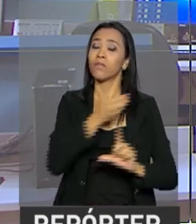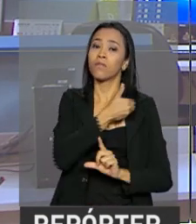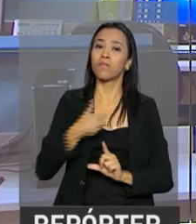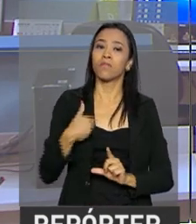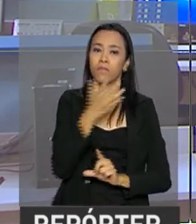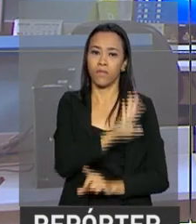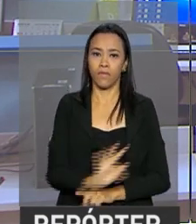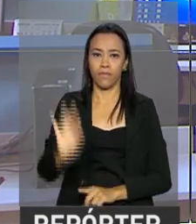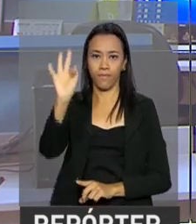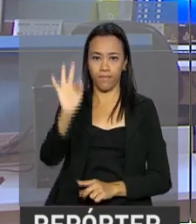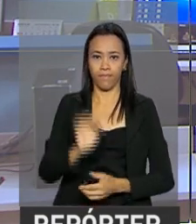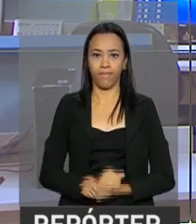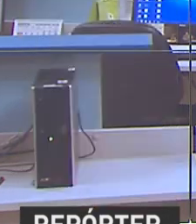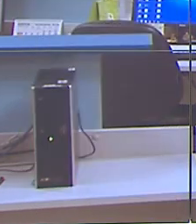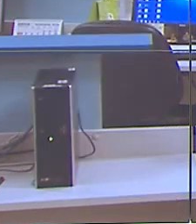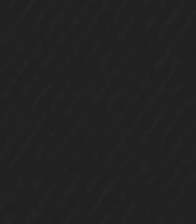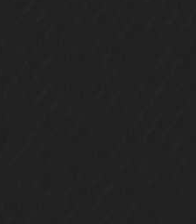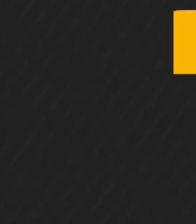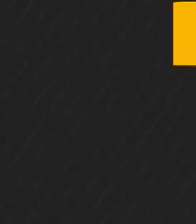a TV do Governo